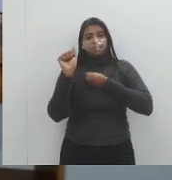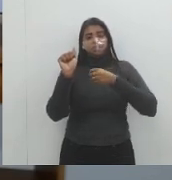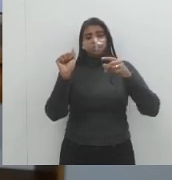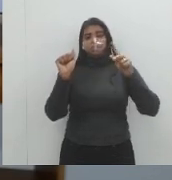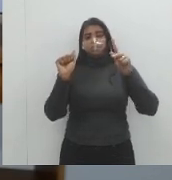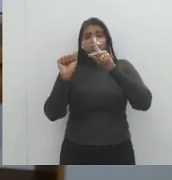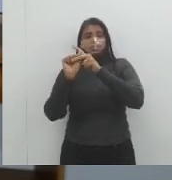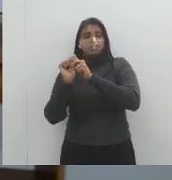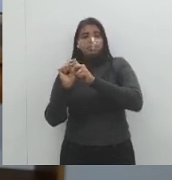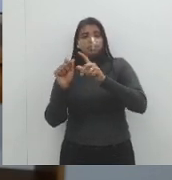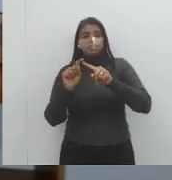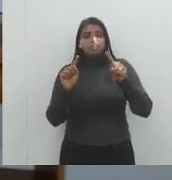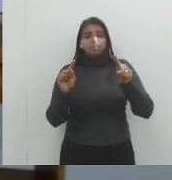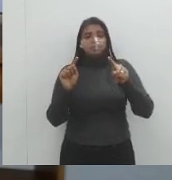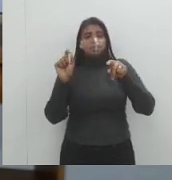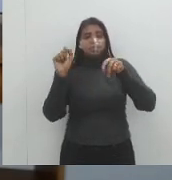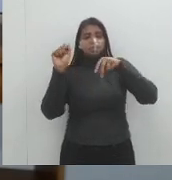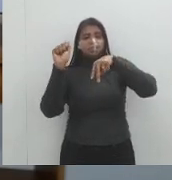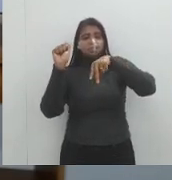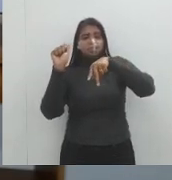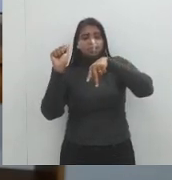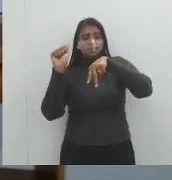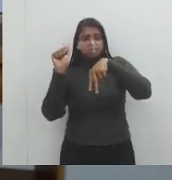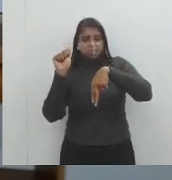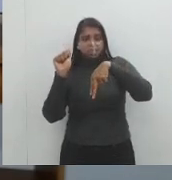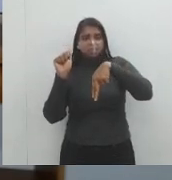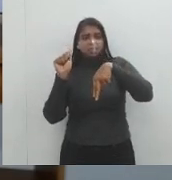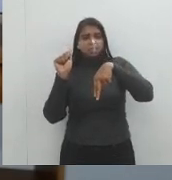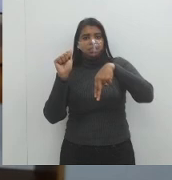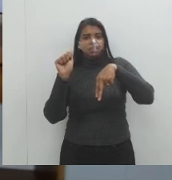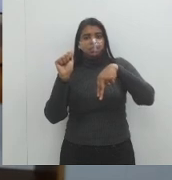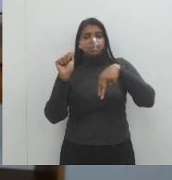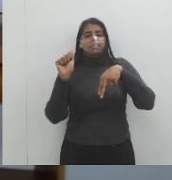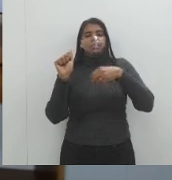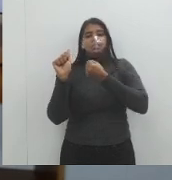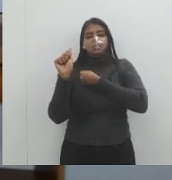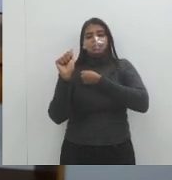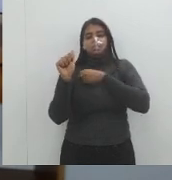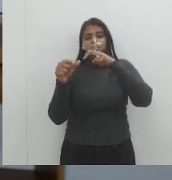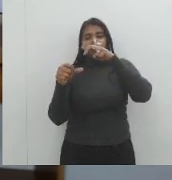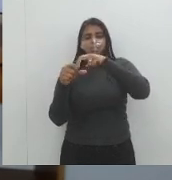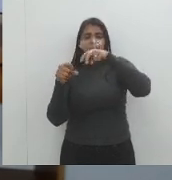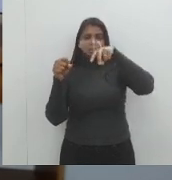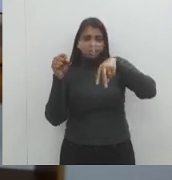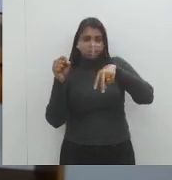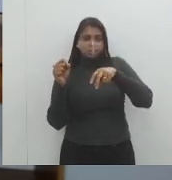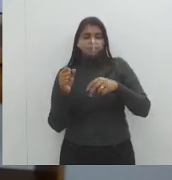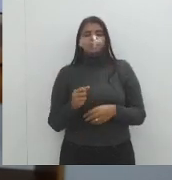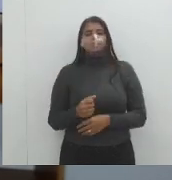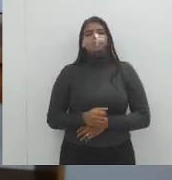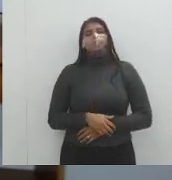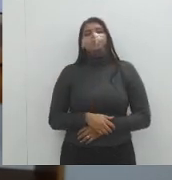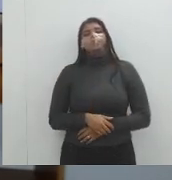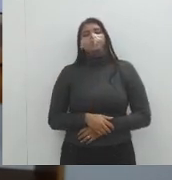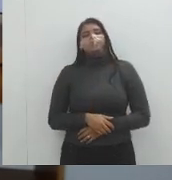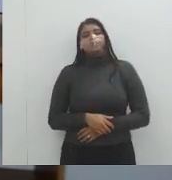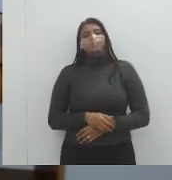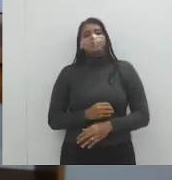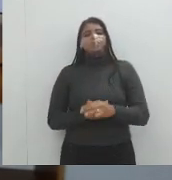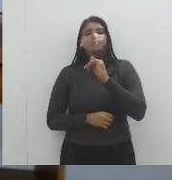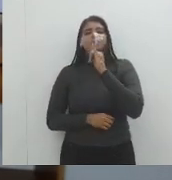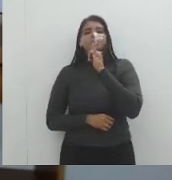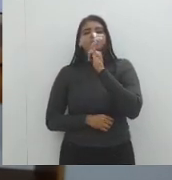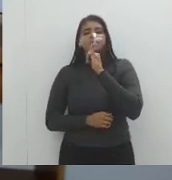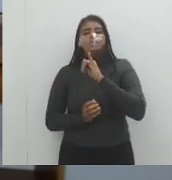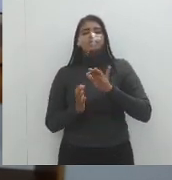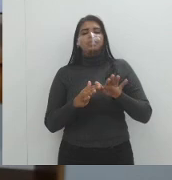mais N, que é o número de nêutrons. Vamos ver aqui no exemplo, tá? Nesse primeiro aqui, olha só, eu